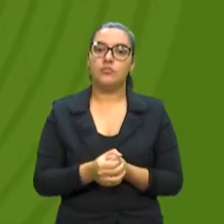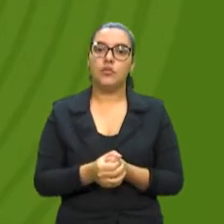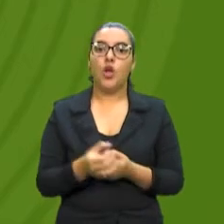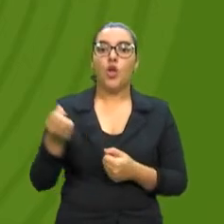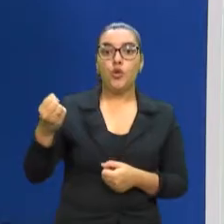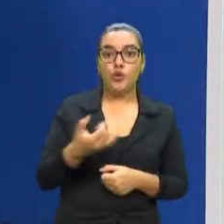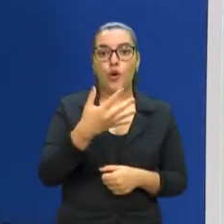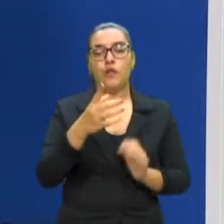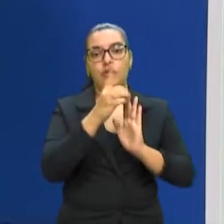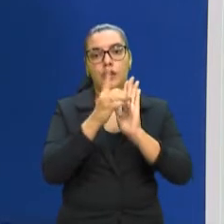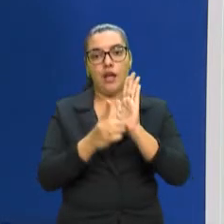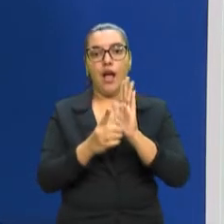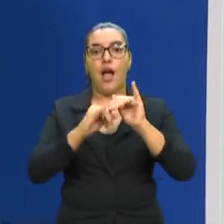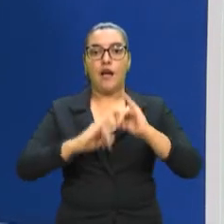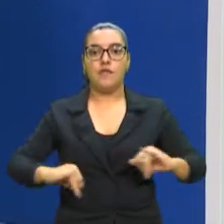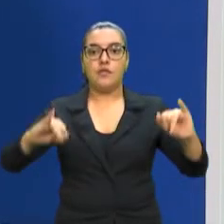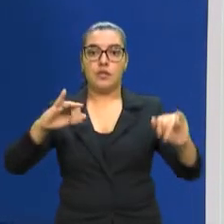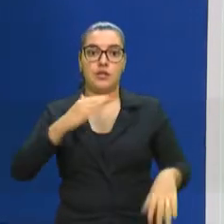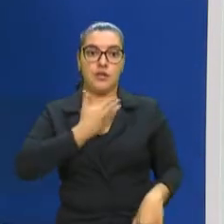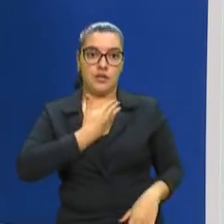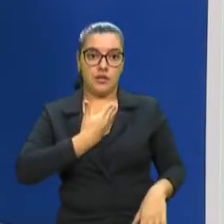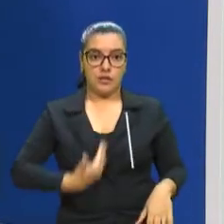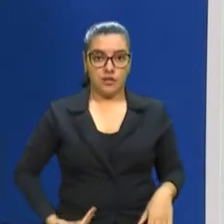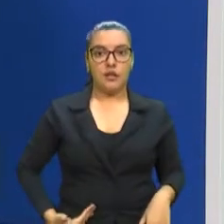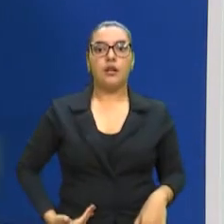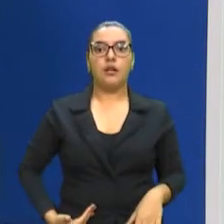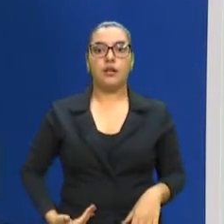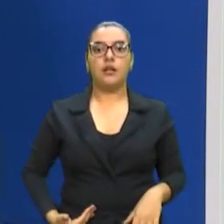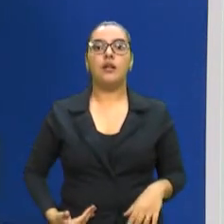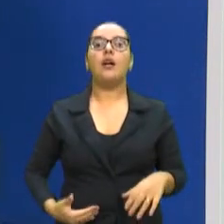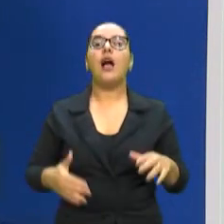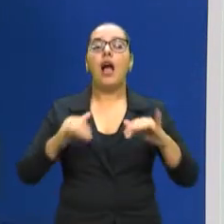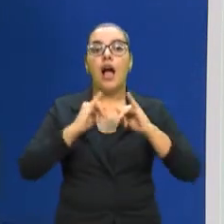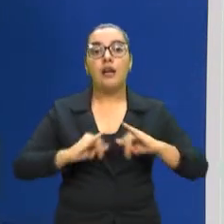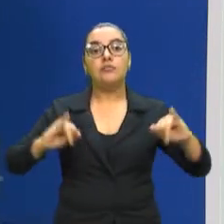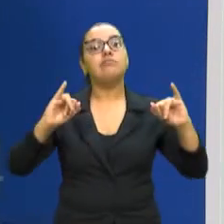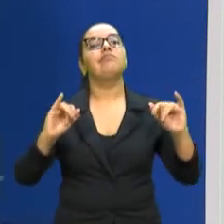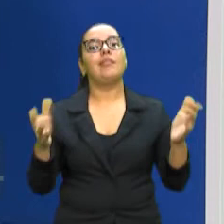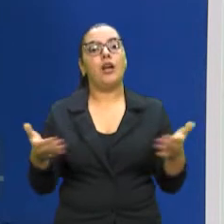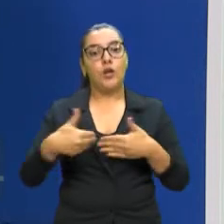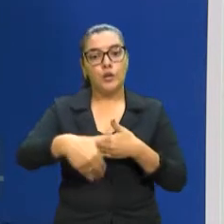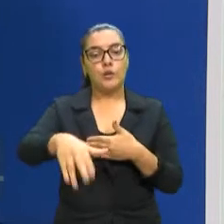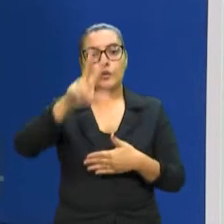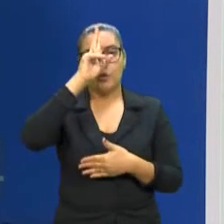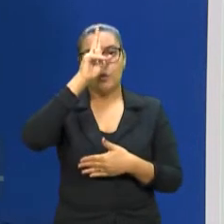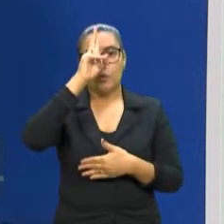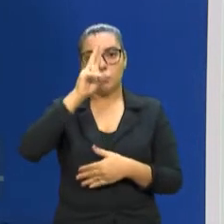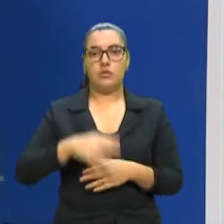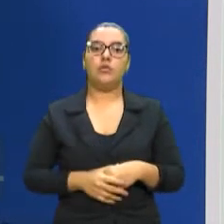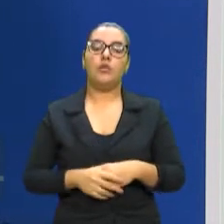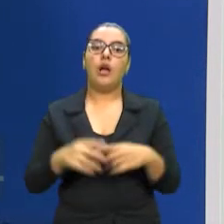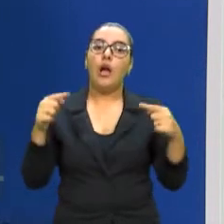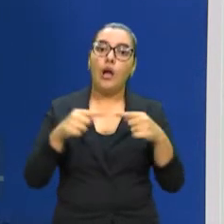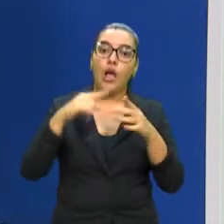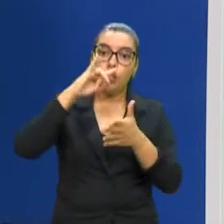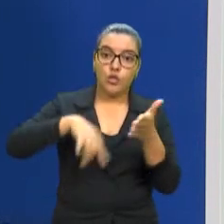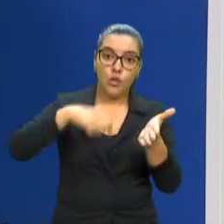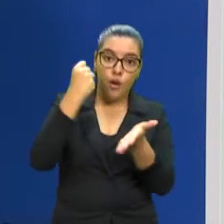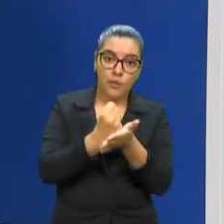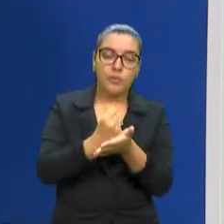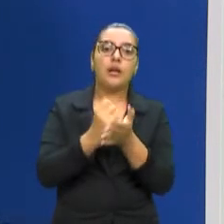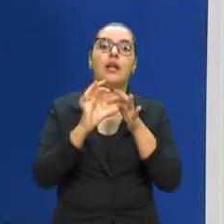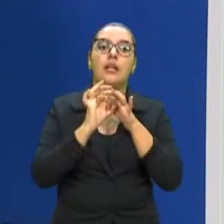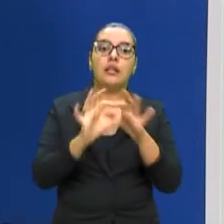decreto anunciado pelo governador Camilo Santana entrou em vigor nesta segunda-feira. De acordo com o documento, está